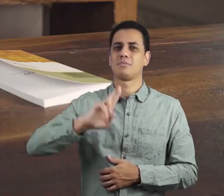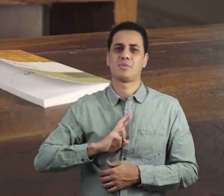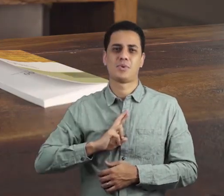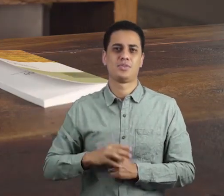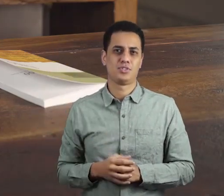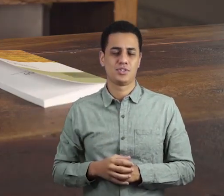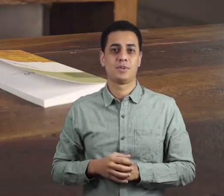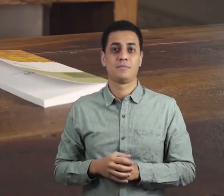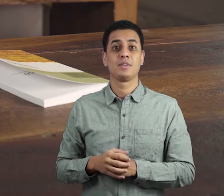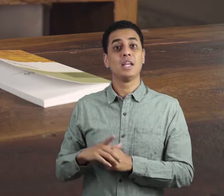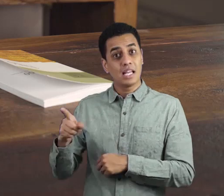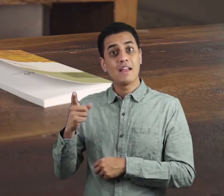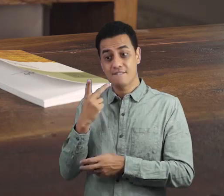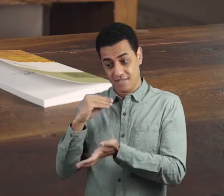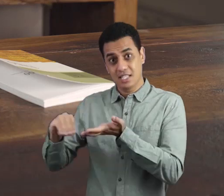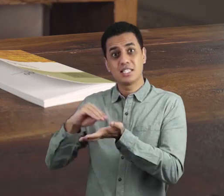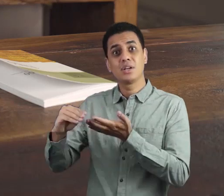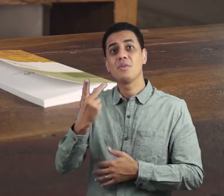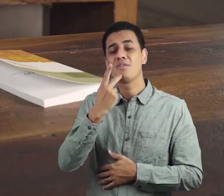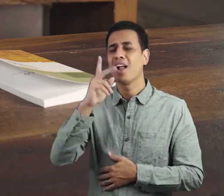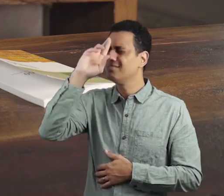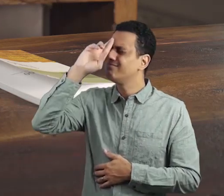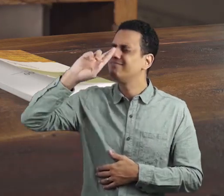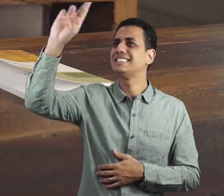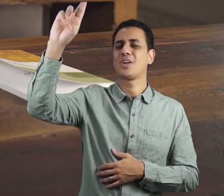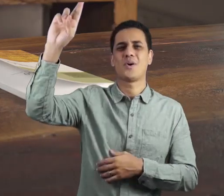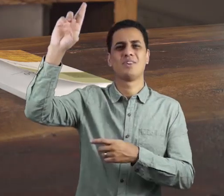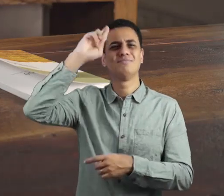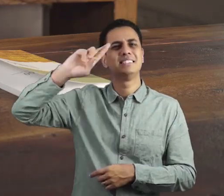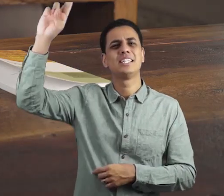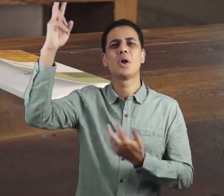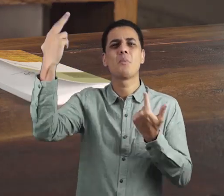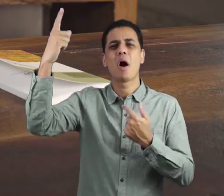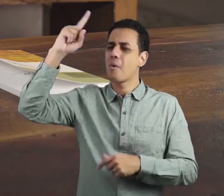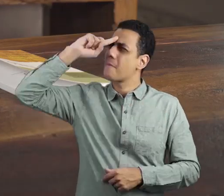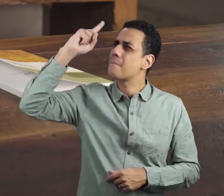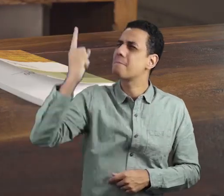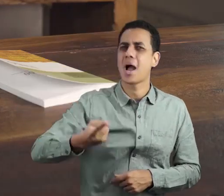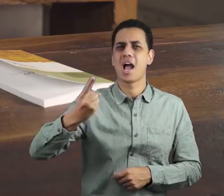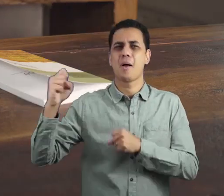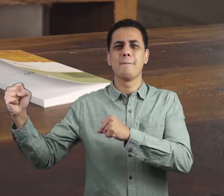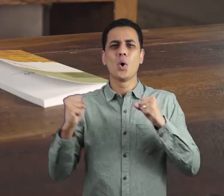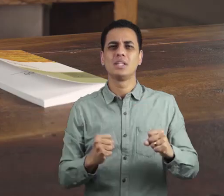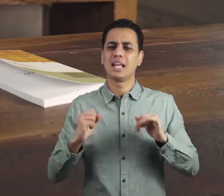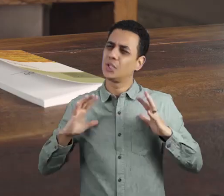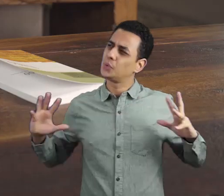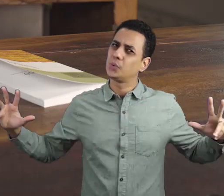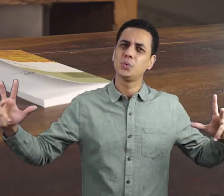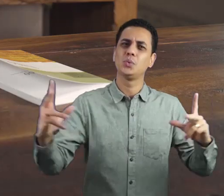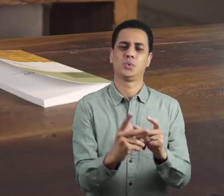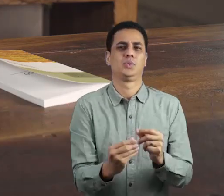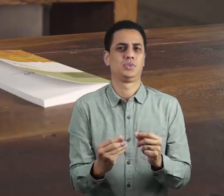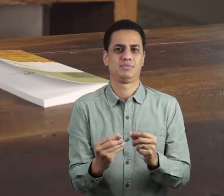poder, está ouvindo o seu clamor. Terceira coisa importante aqui que a gente precisa aprender. Está